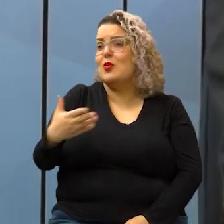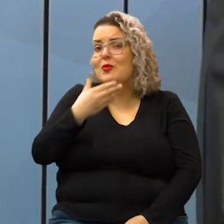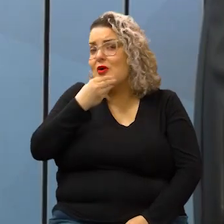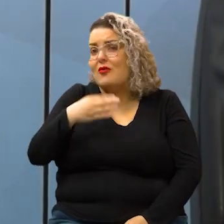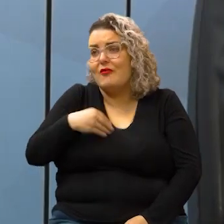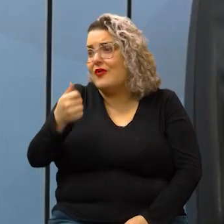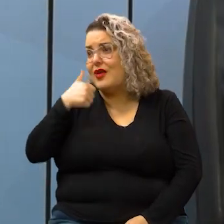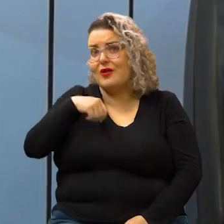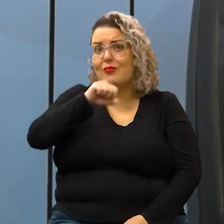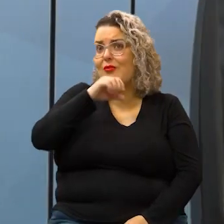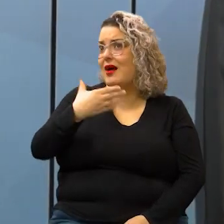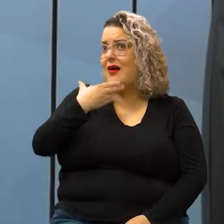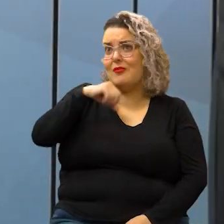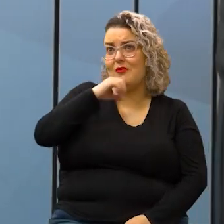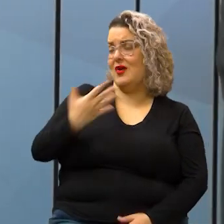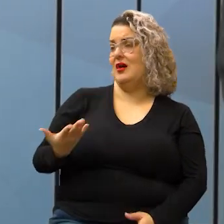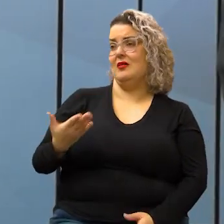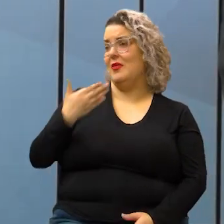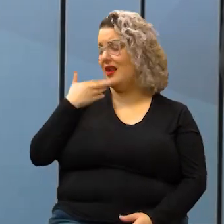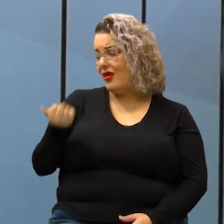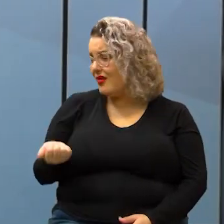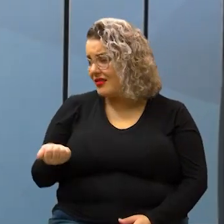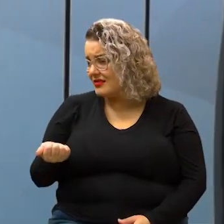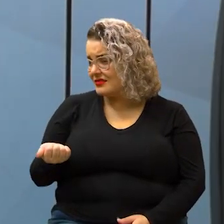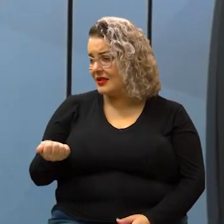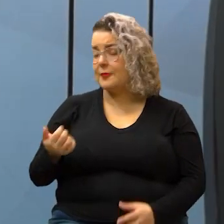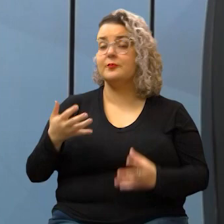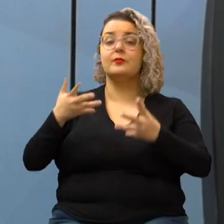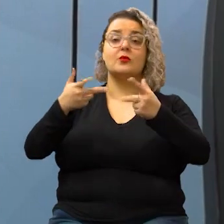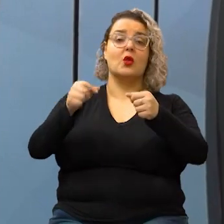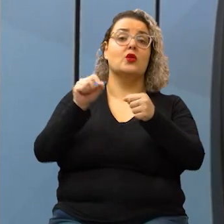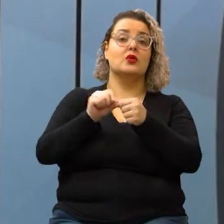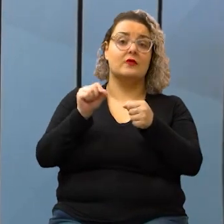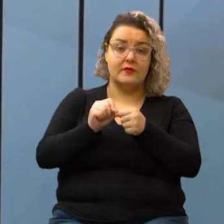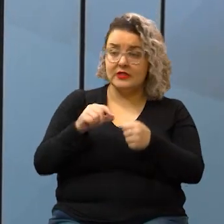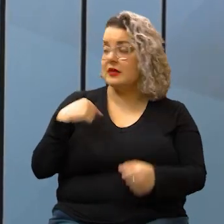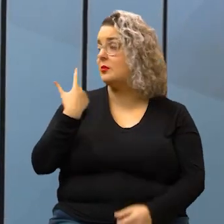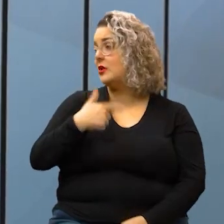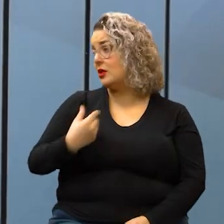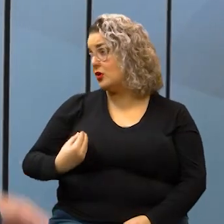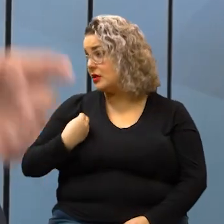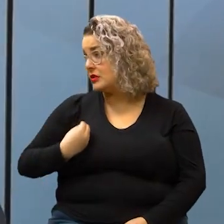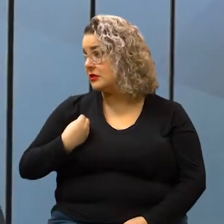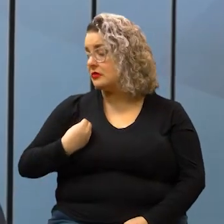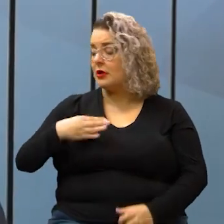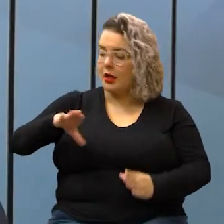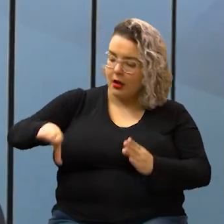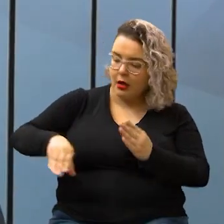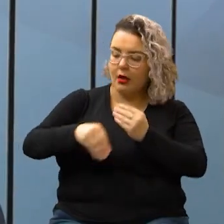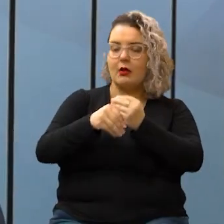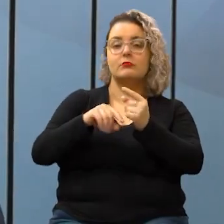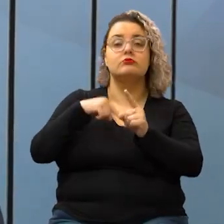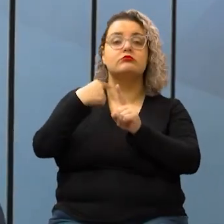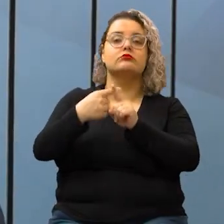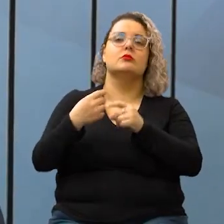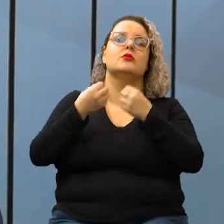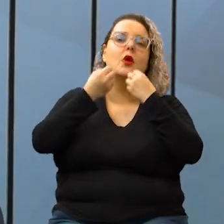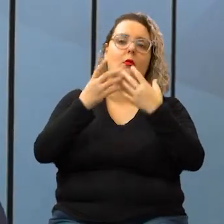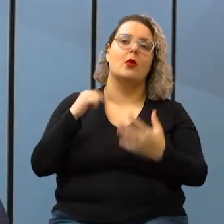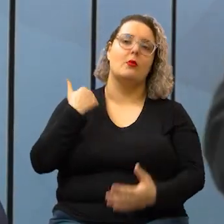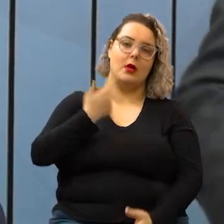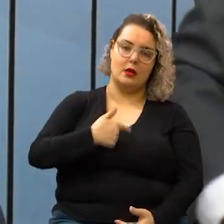filho, um pai, um professor melhor, né? Eu acho que tudo que a gente fizer para a nossa vida tem que ser algo que acrescente algo de bom para